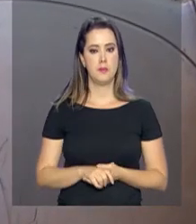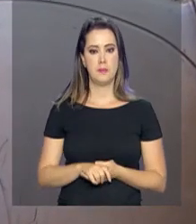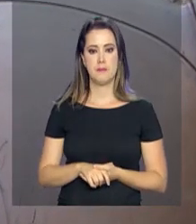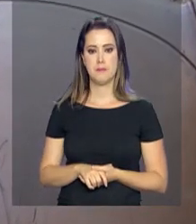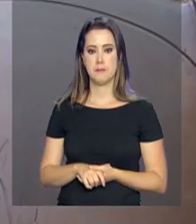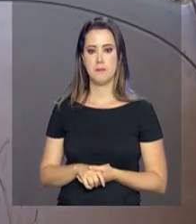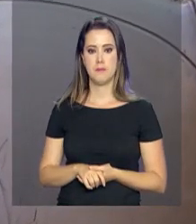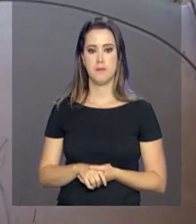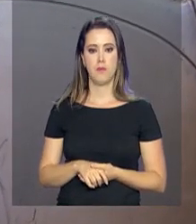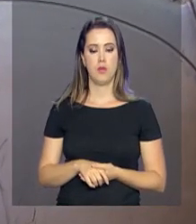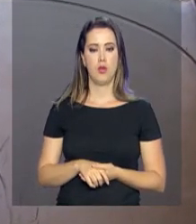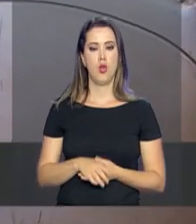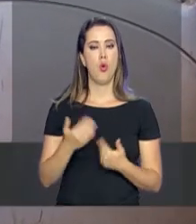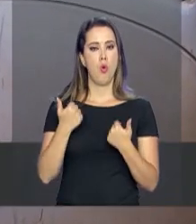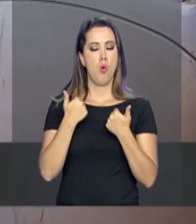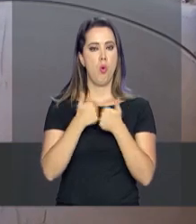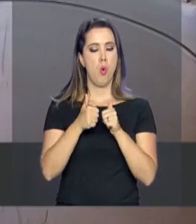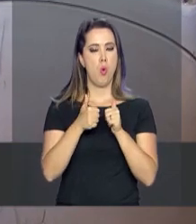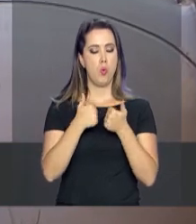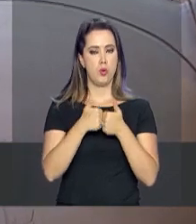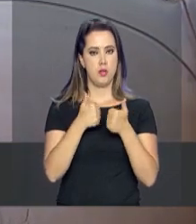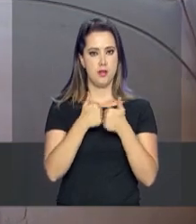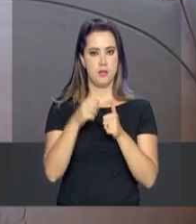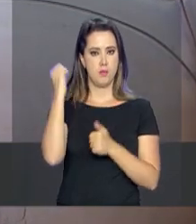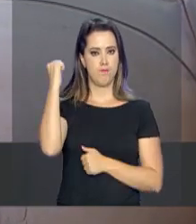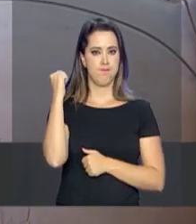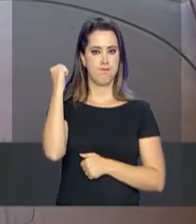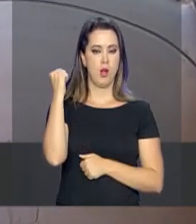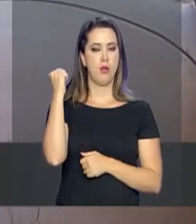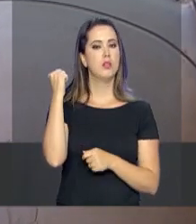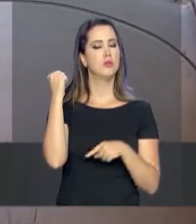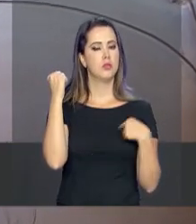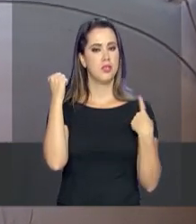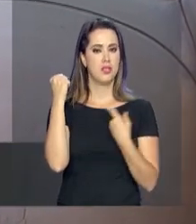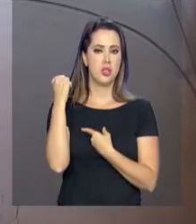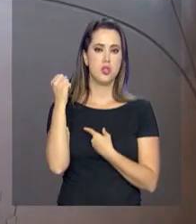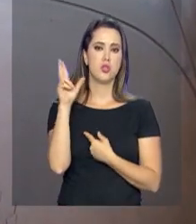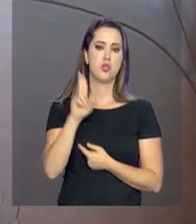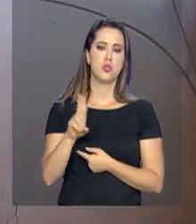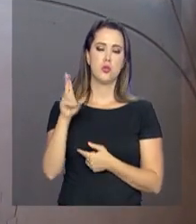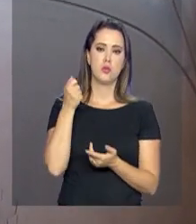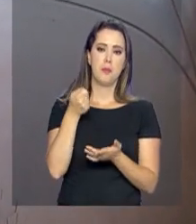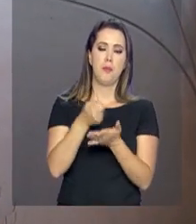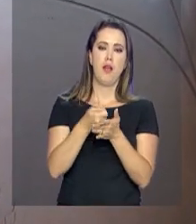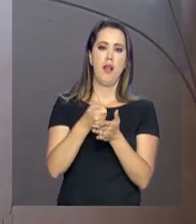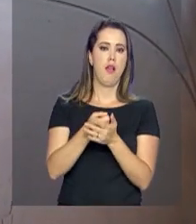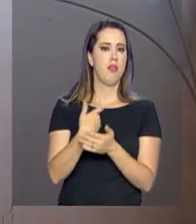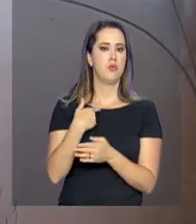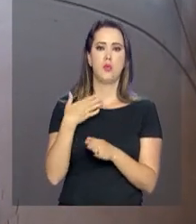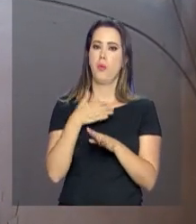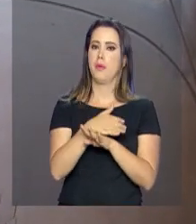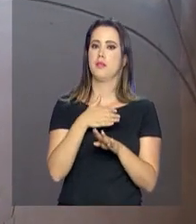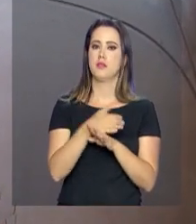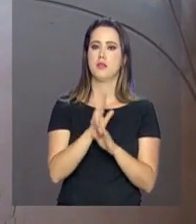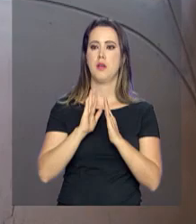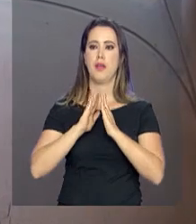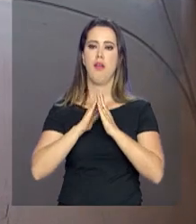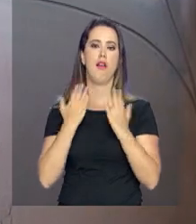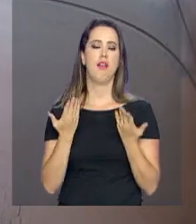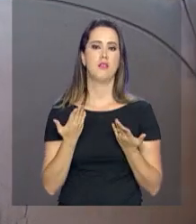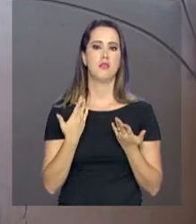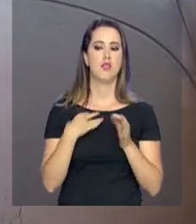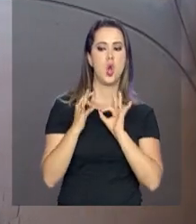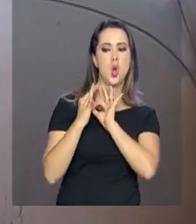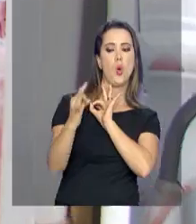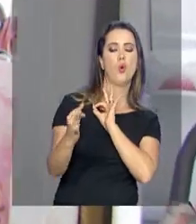normal que a gente usa na cidade o que a gente pague tal não passa de frente à minha casa então ficaria